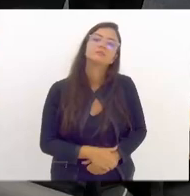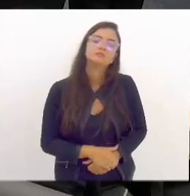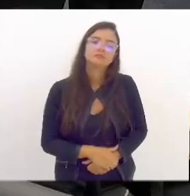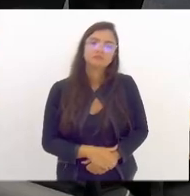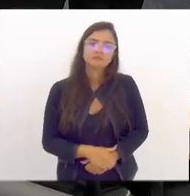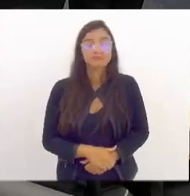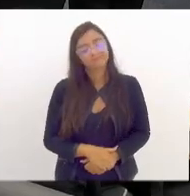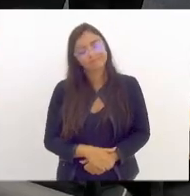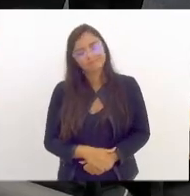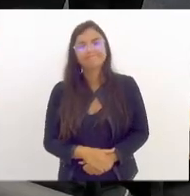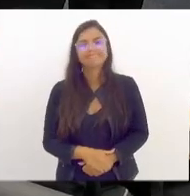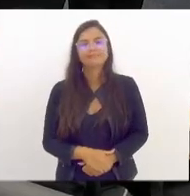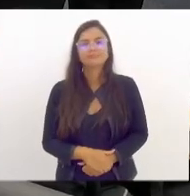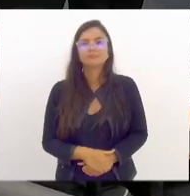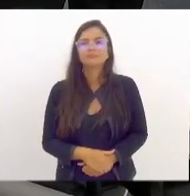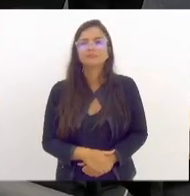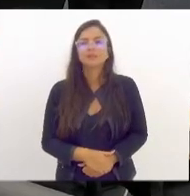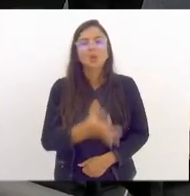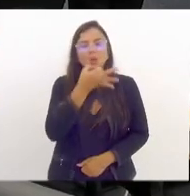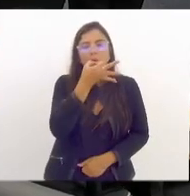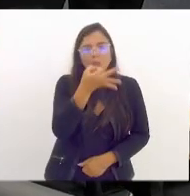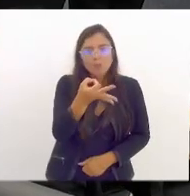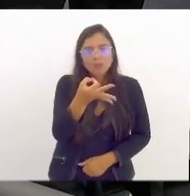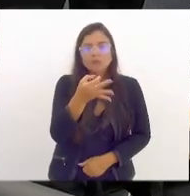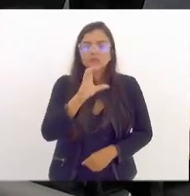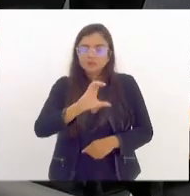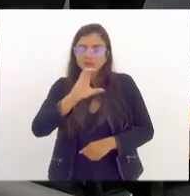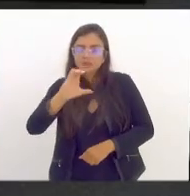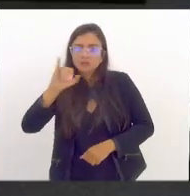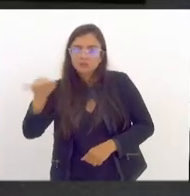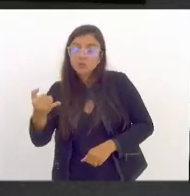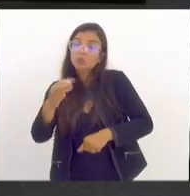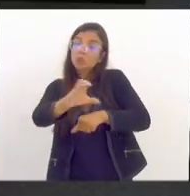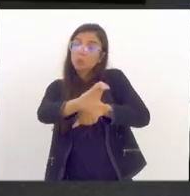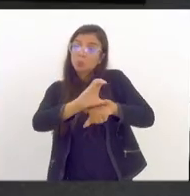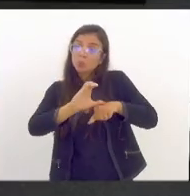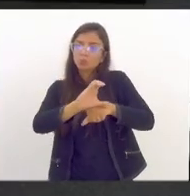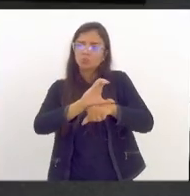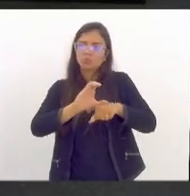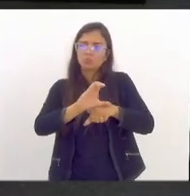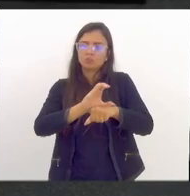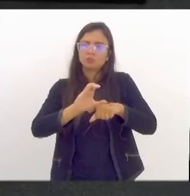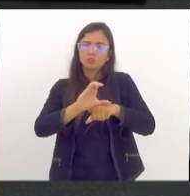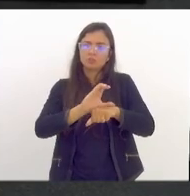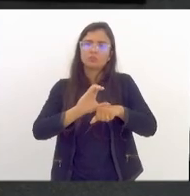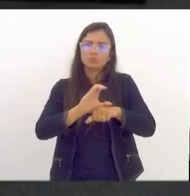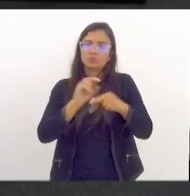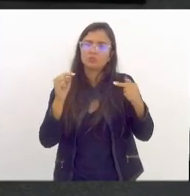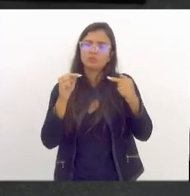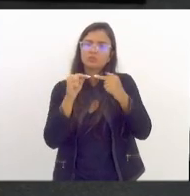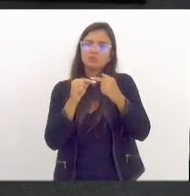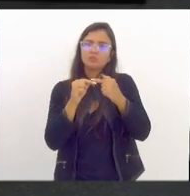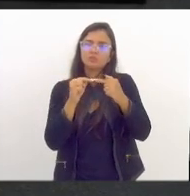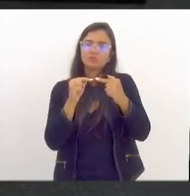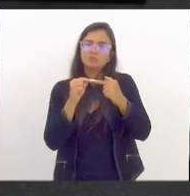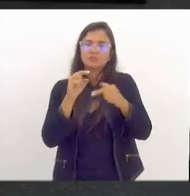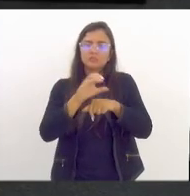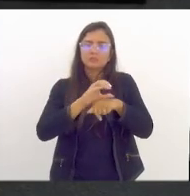Senhora Presidente, parecer da CCJ foi pela constitucionalidade